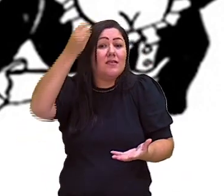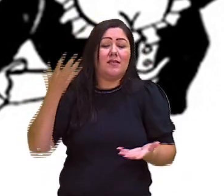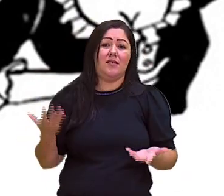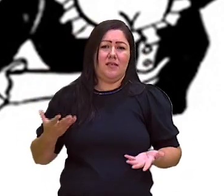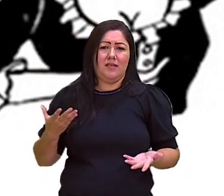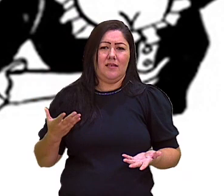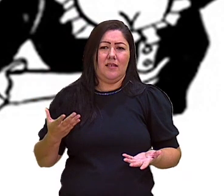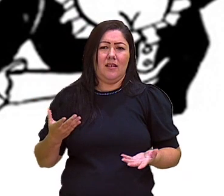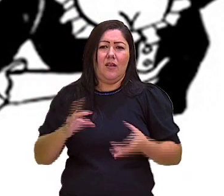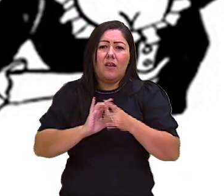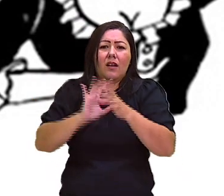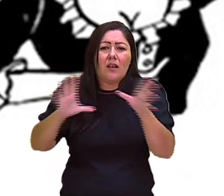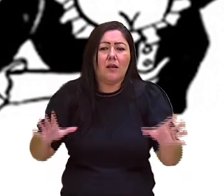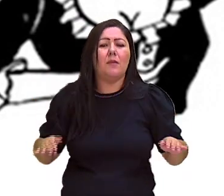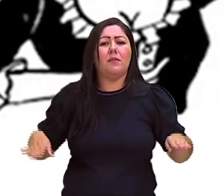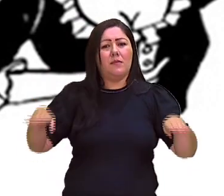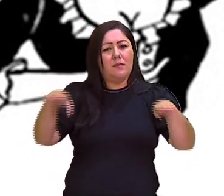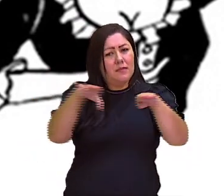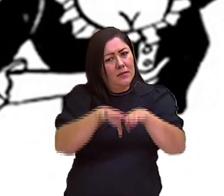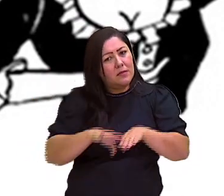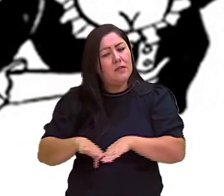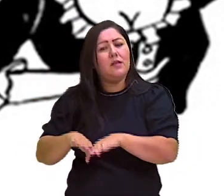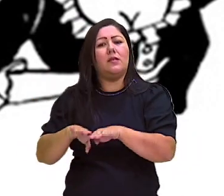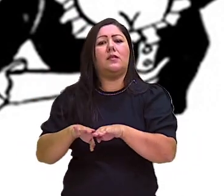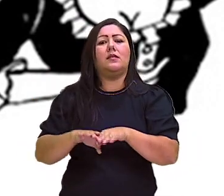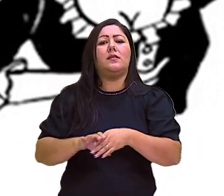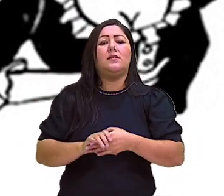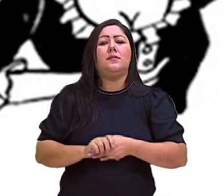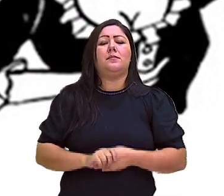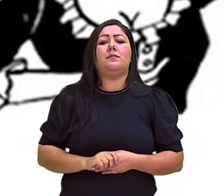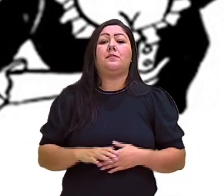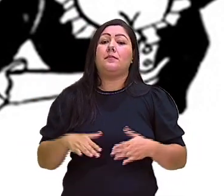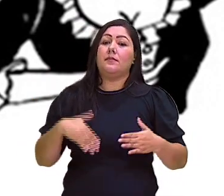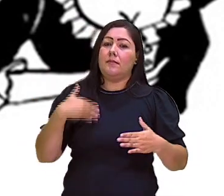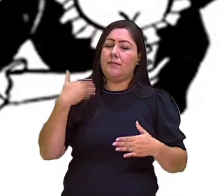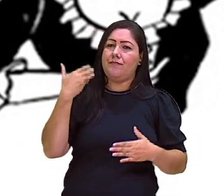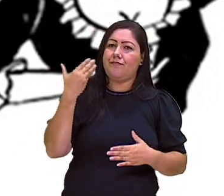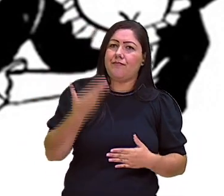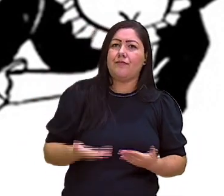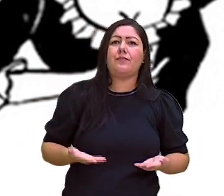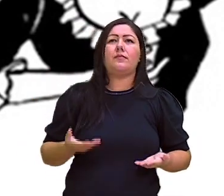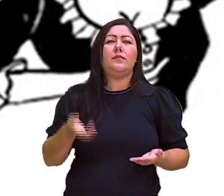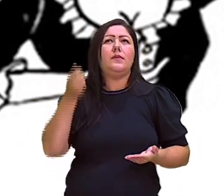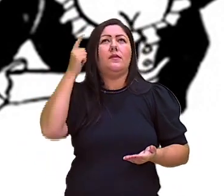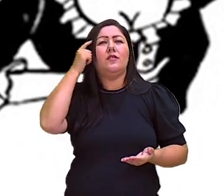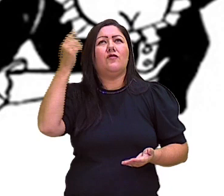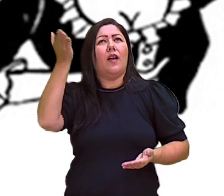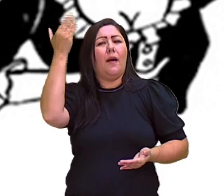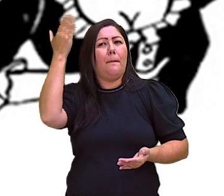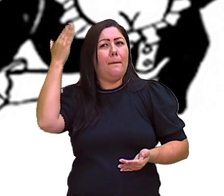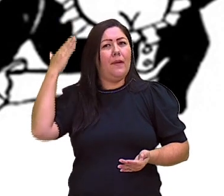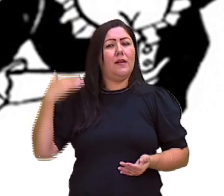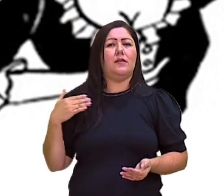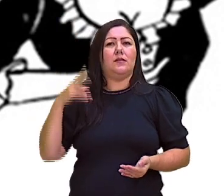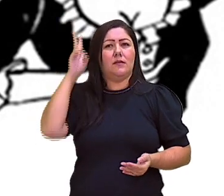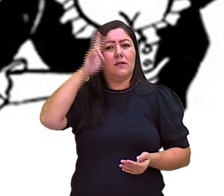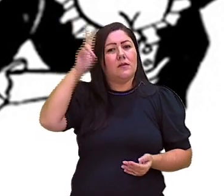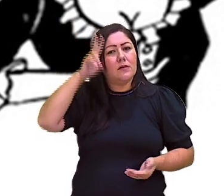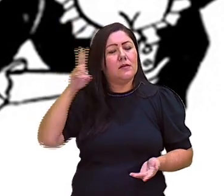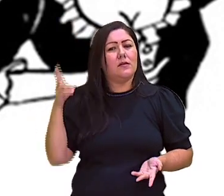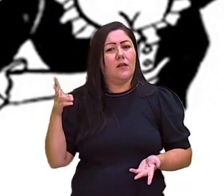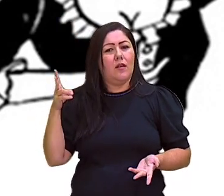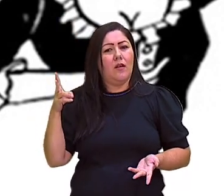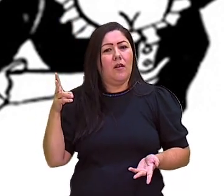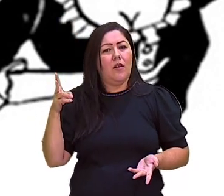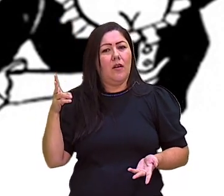e igualdade. Entretanto, ao recorrermos à memória histórica e analisarmos, veremos que